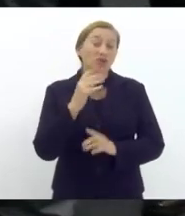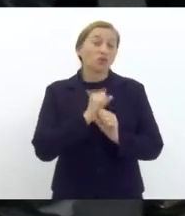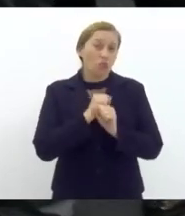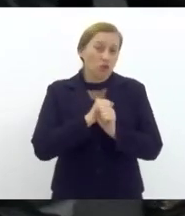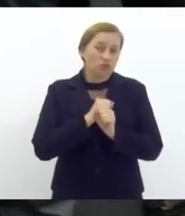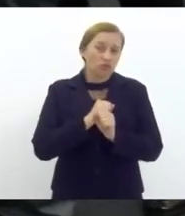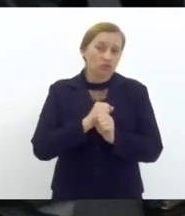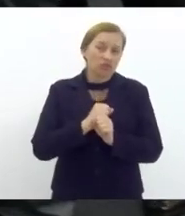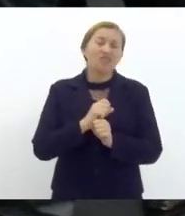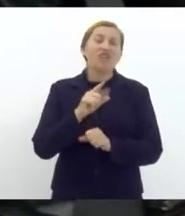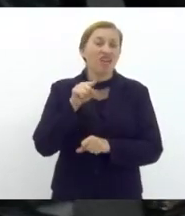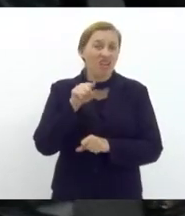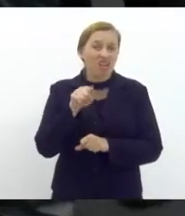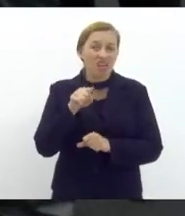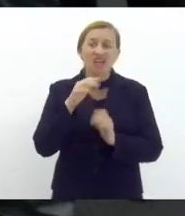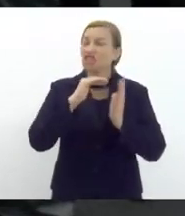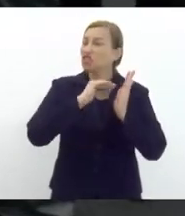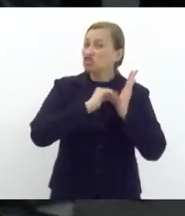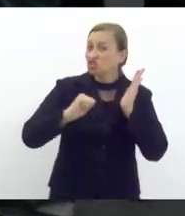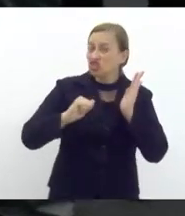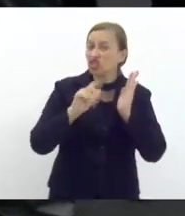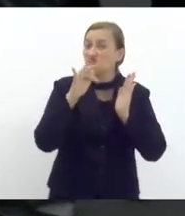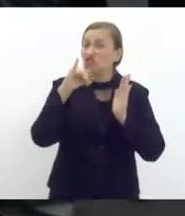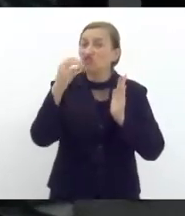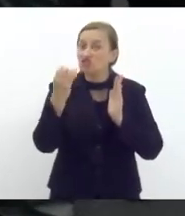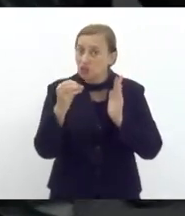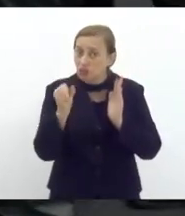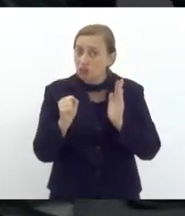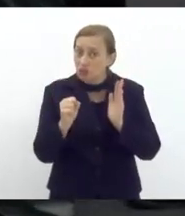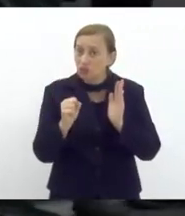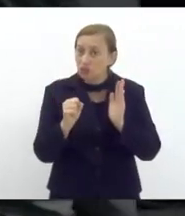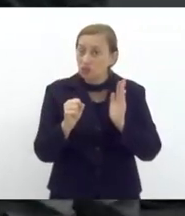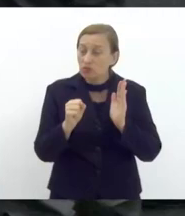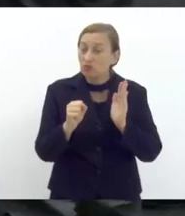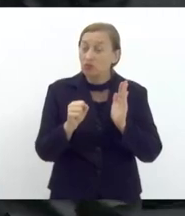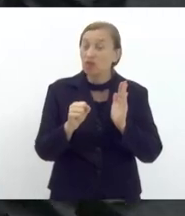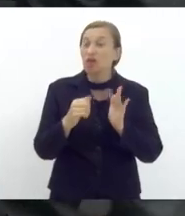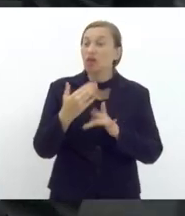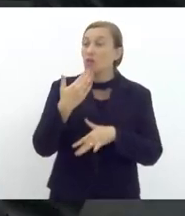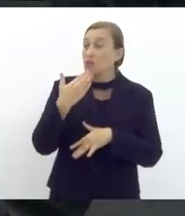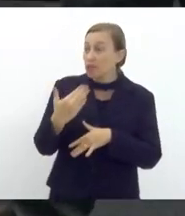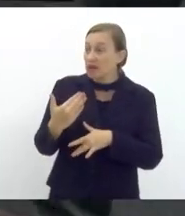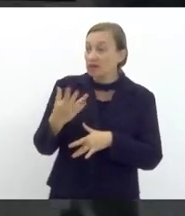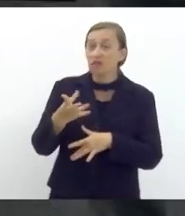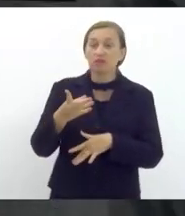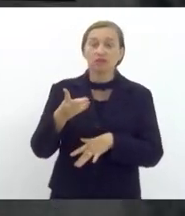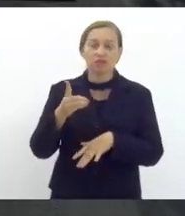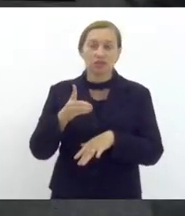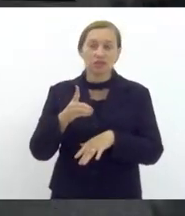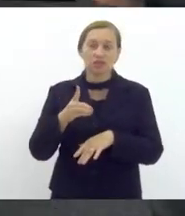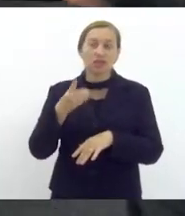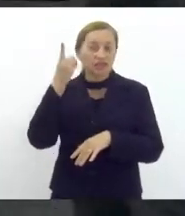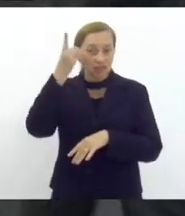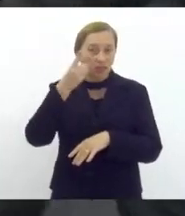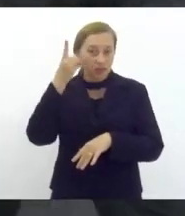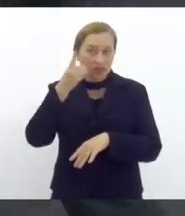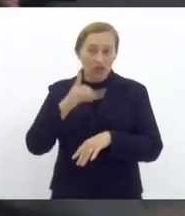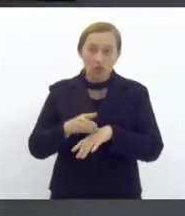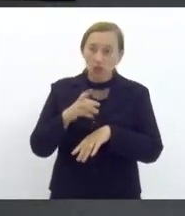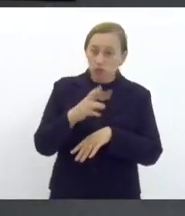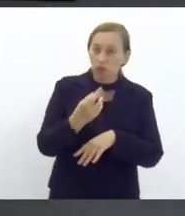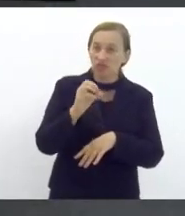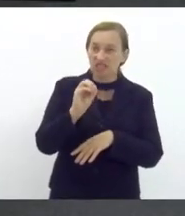ela determina a retirada então eu sugiro Deputado Deputado Dr Serginho eu